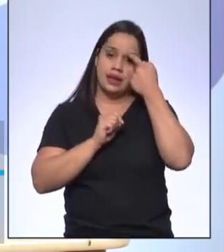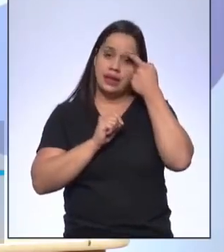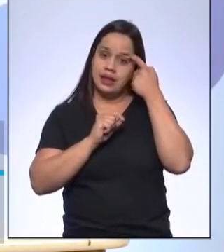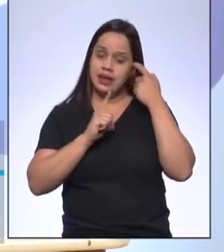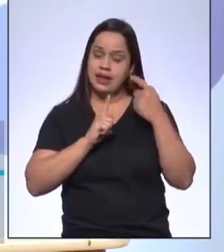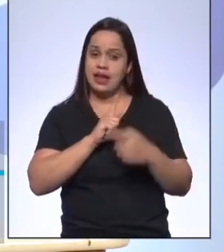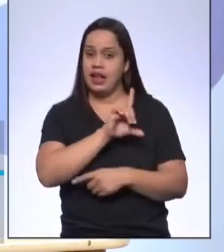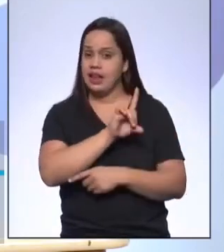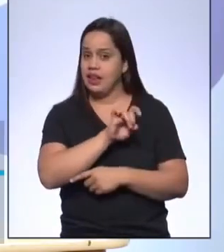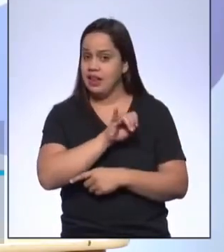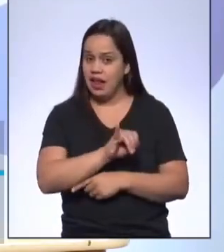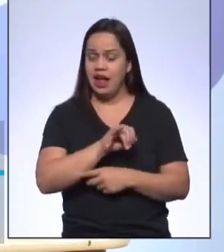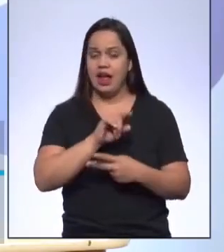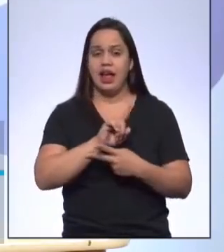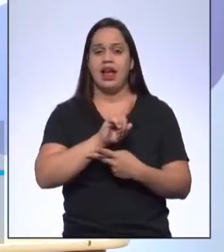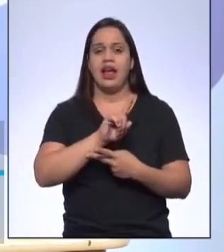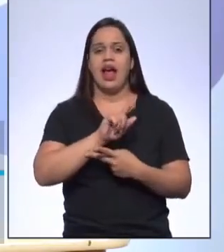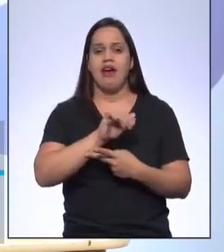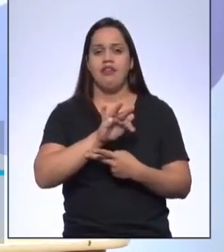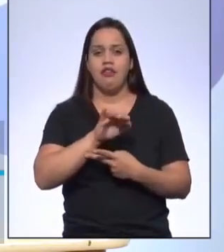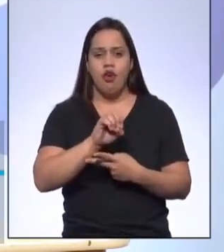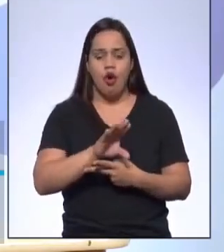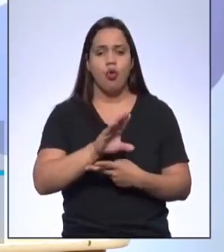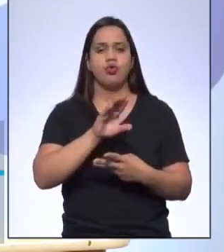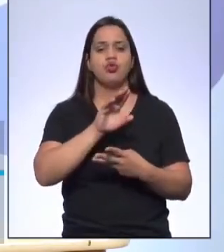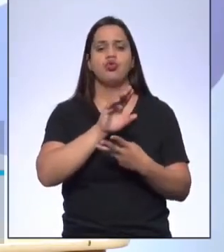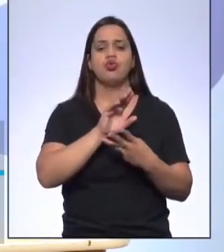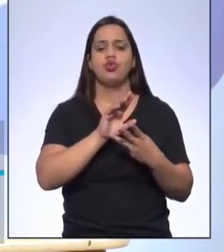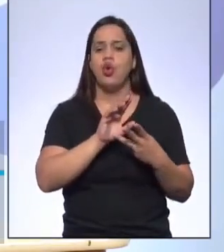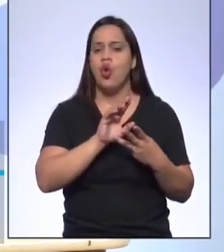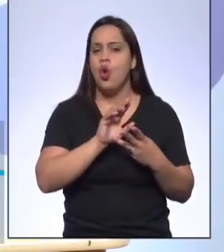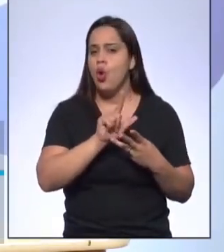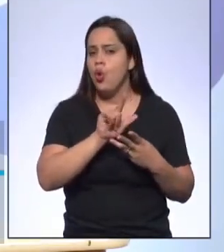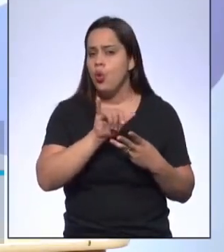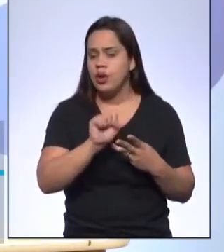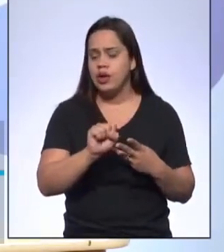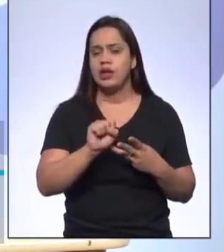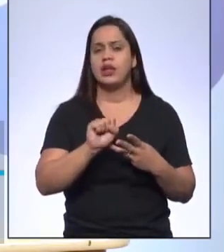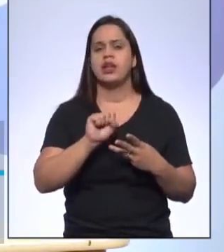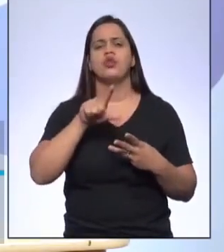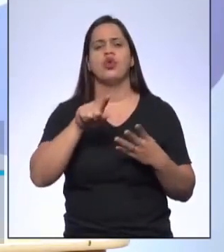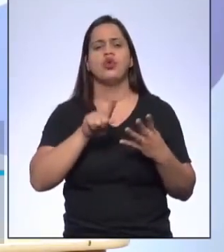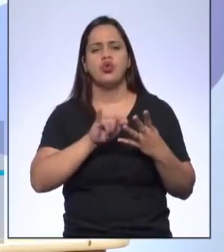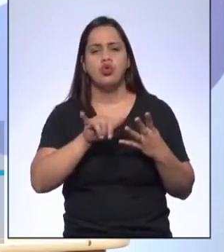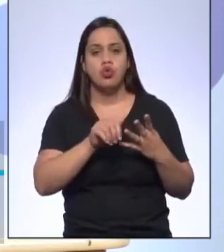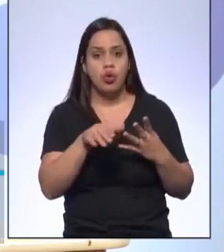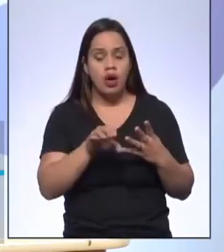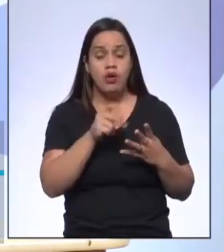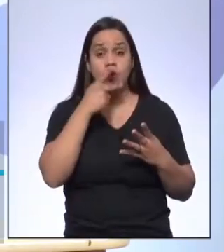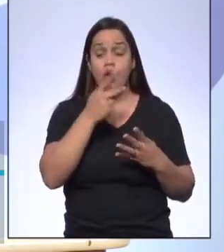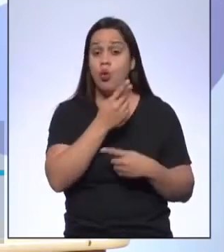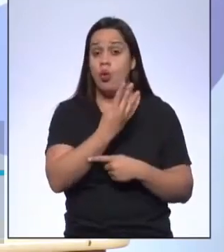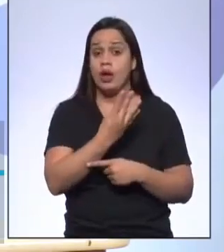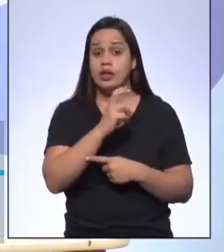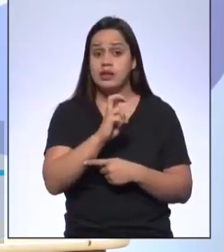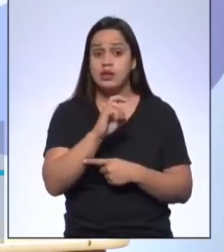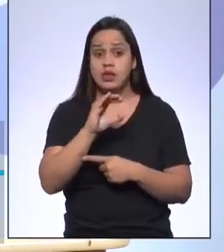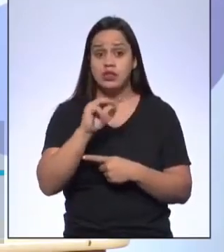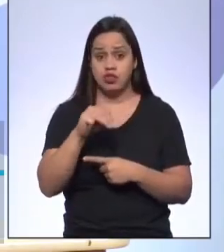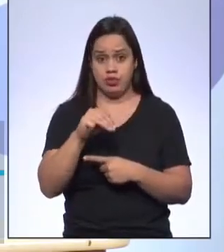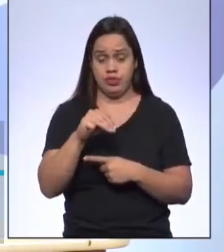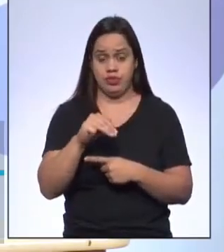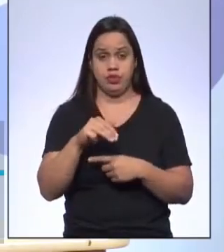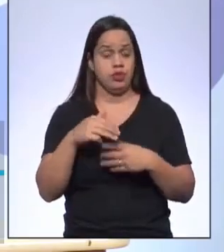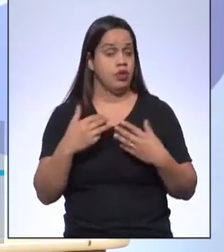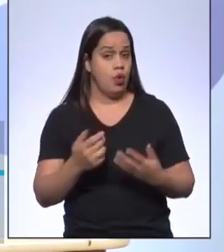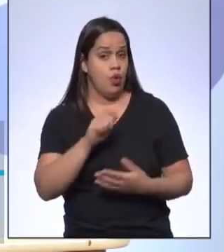Luiz Fernando, falaram que é o João Gabriel, que é 45 centímetros.